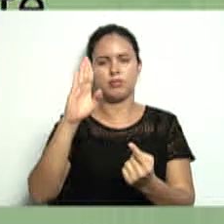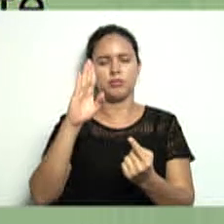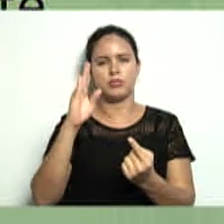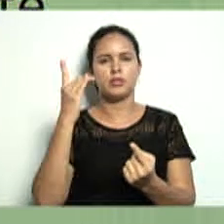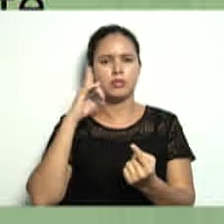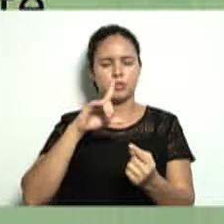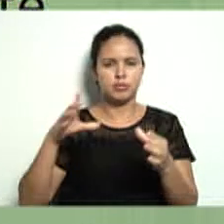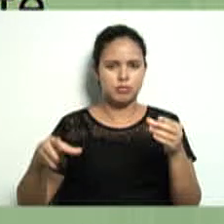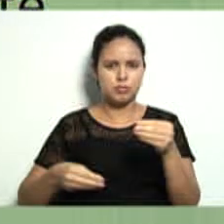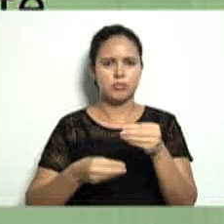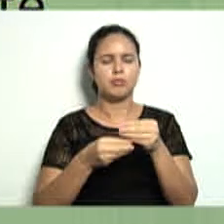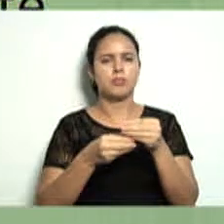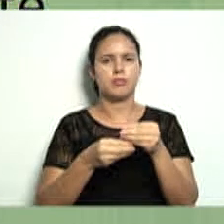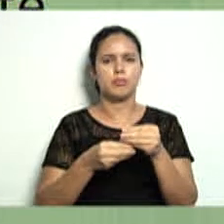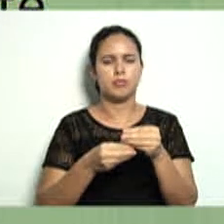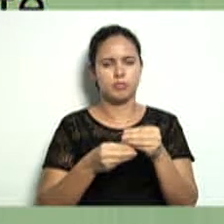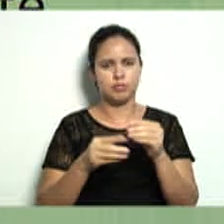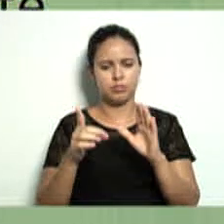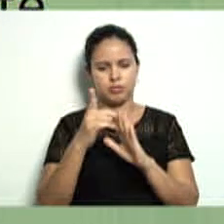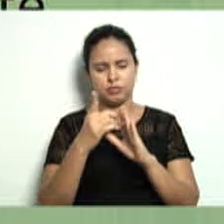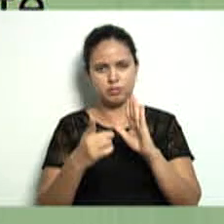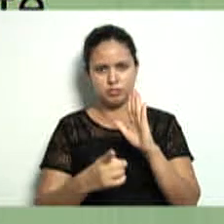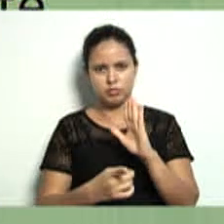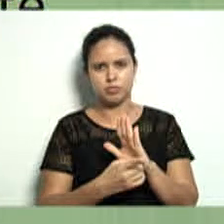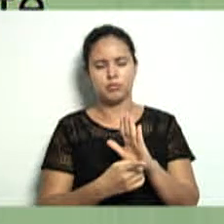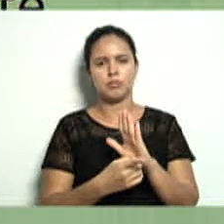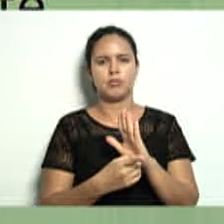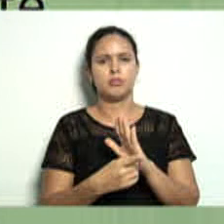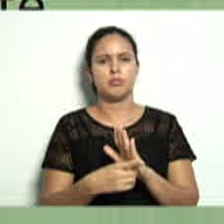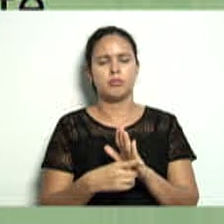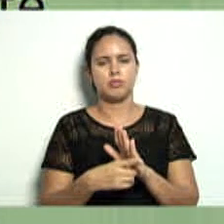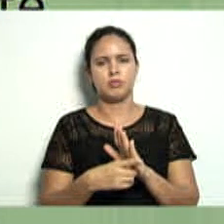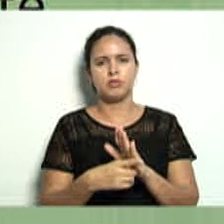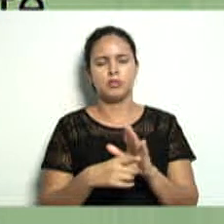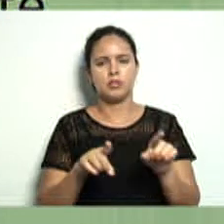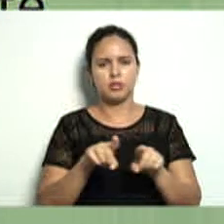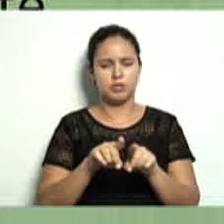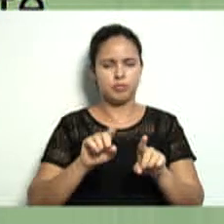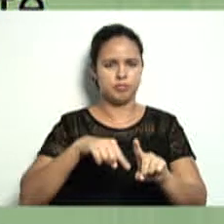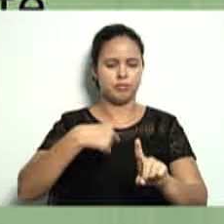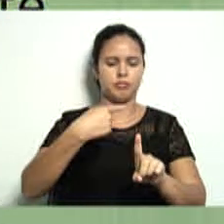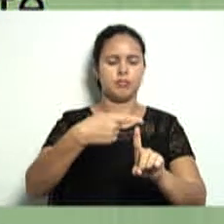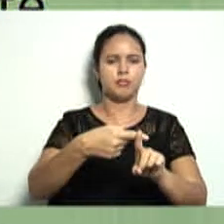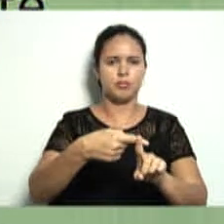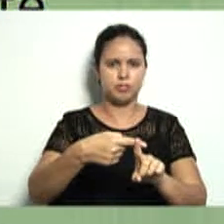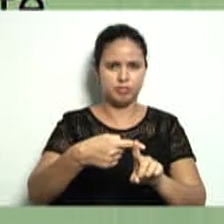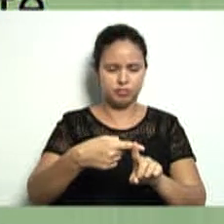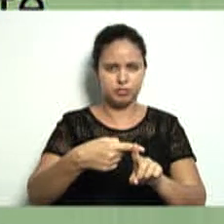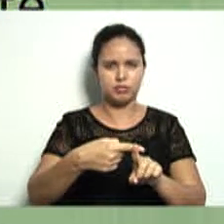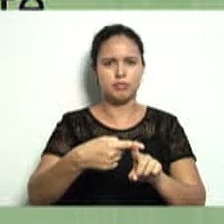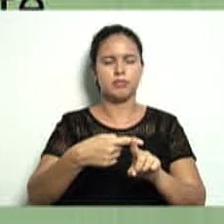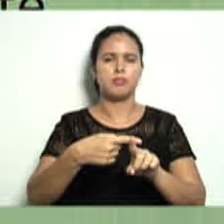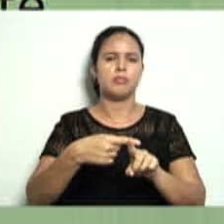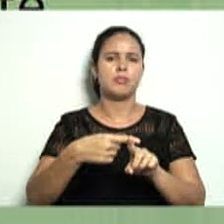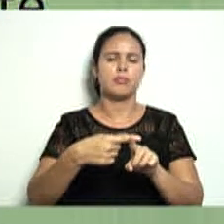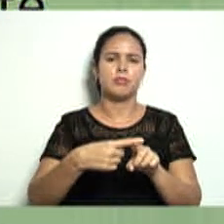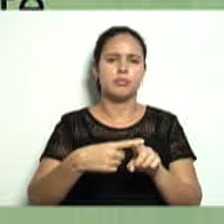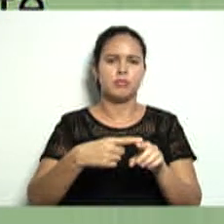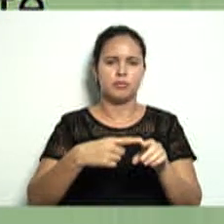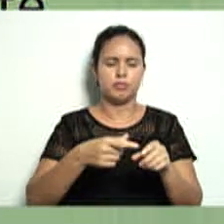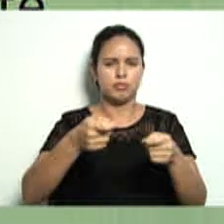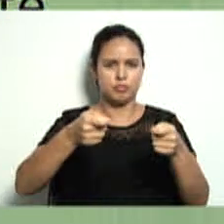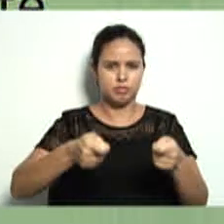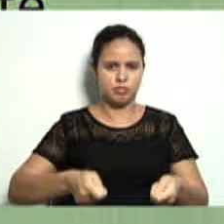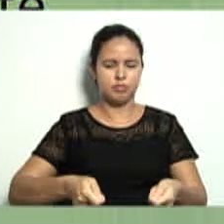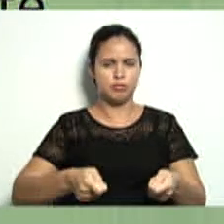a implementação das diretrizes estratégicas com a máxima eficiência e eficácia,